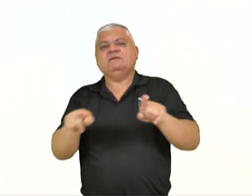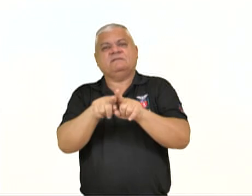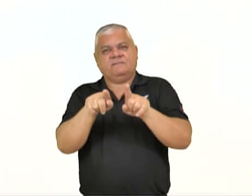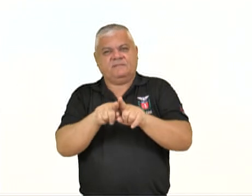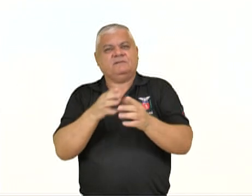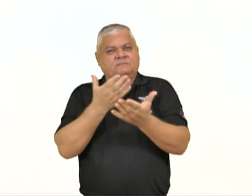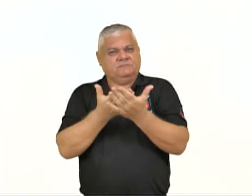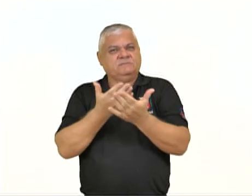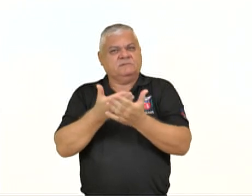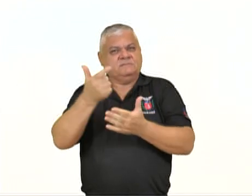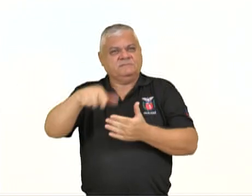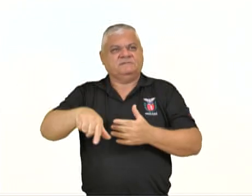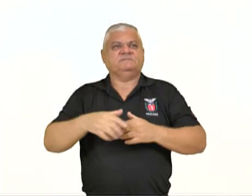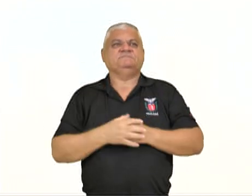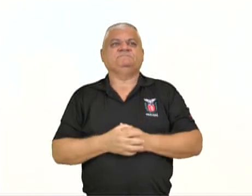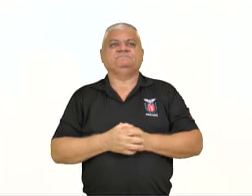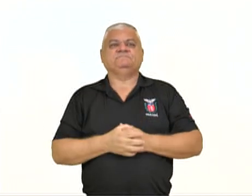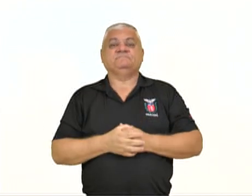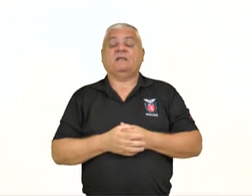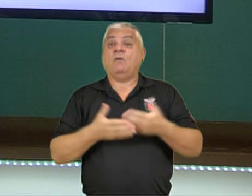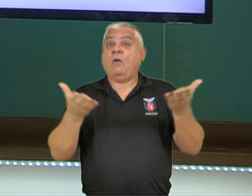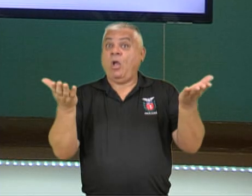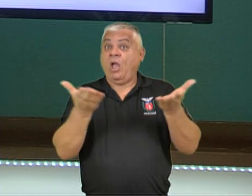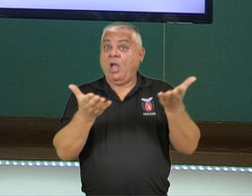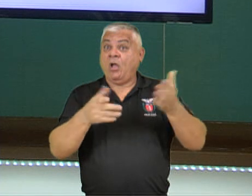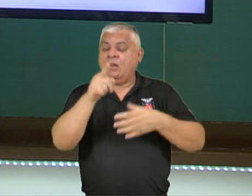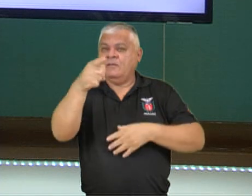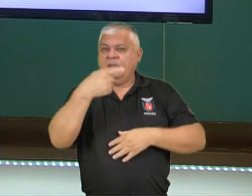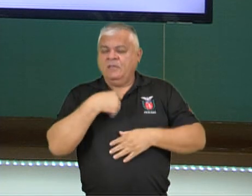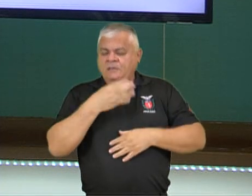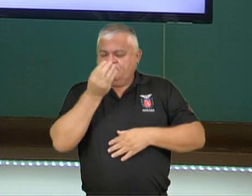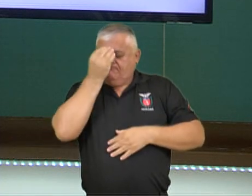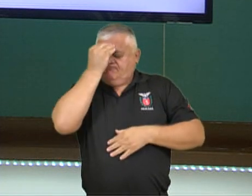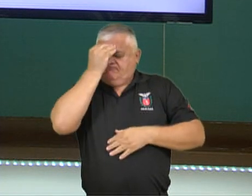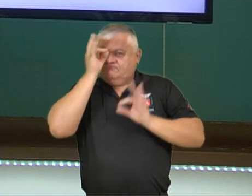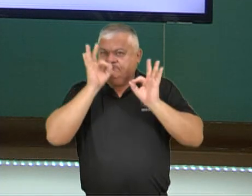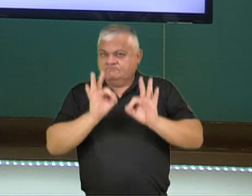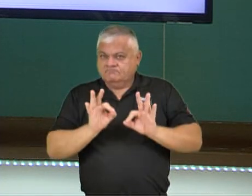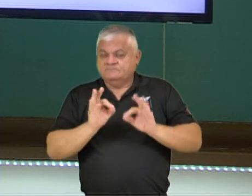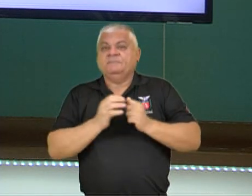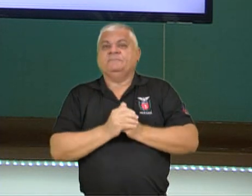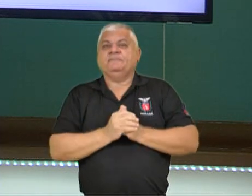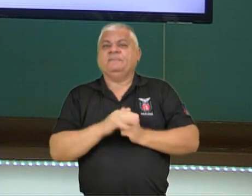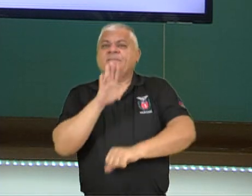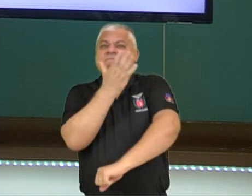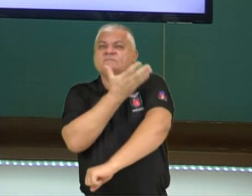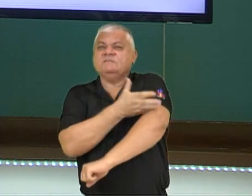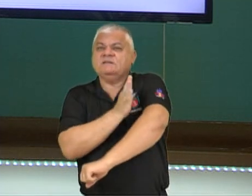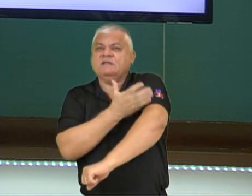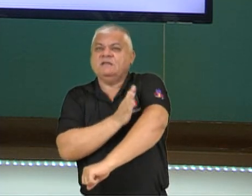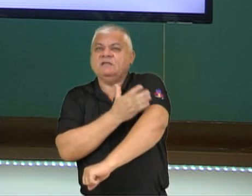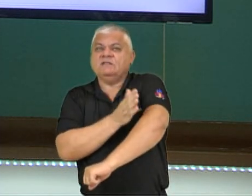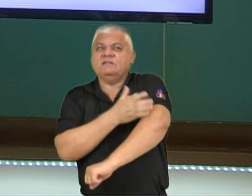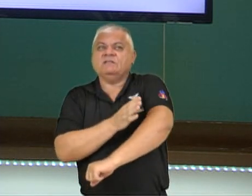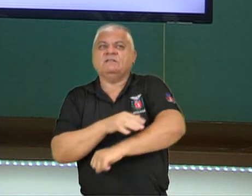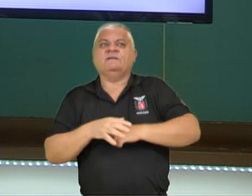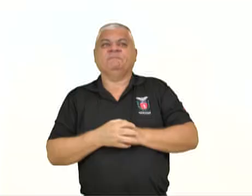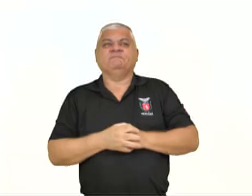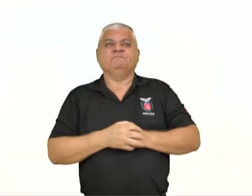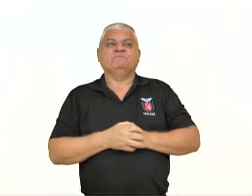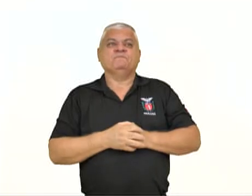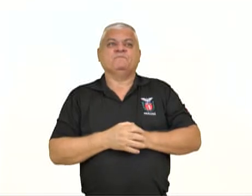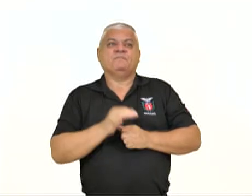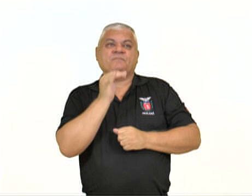aí. Bem, para a gente poder ficar esperto aqui, eu vou fazer um exercício lá na Federal de Alagoas. Ele diz o